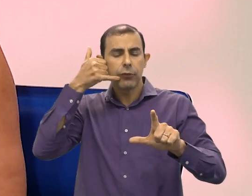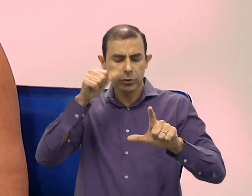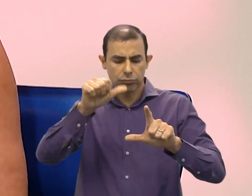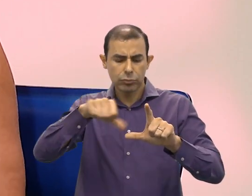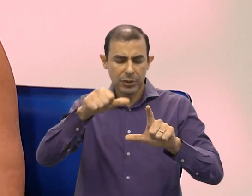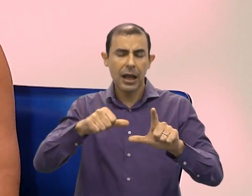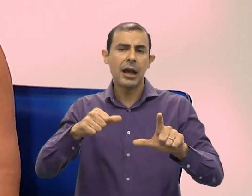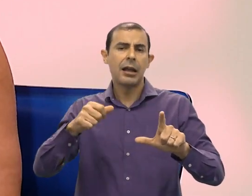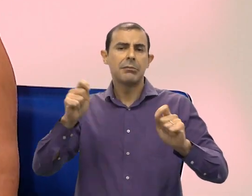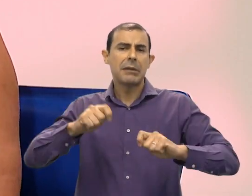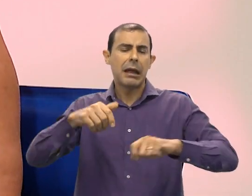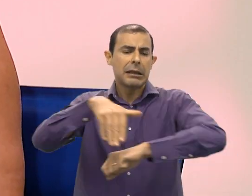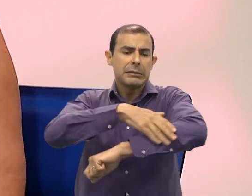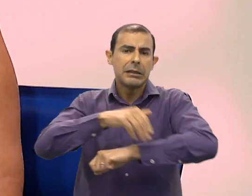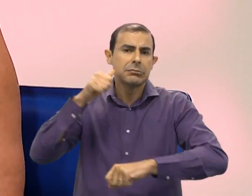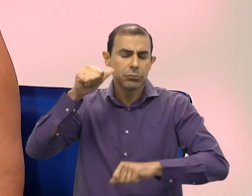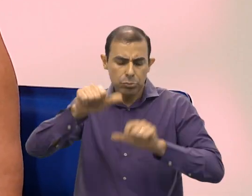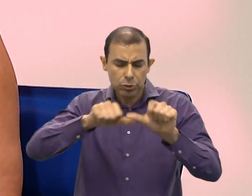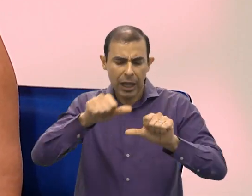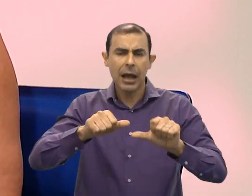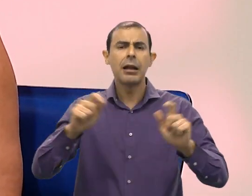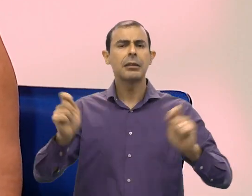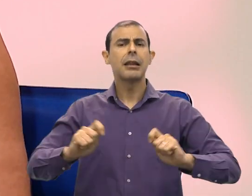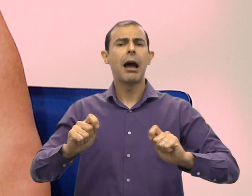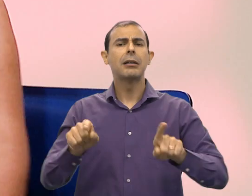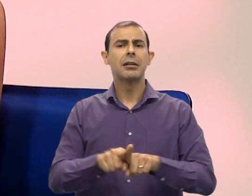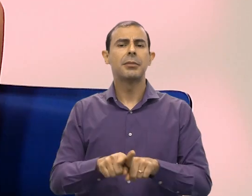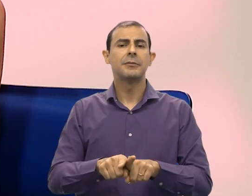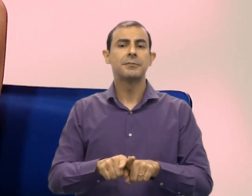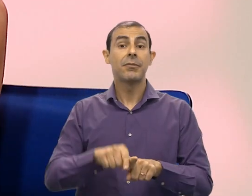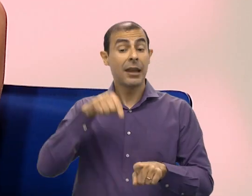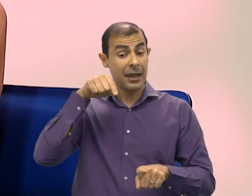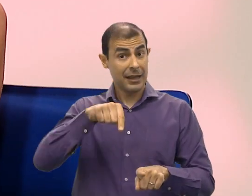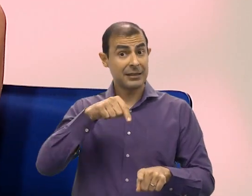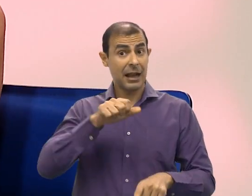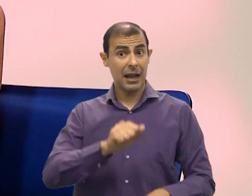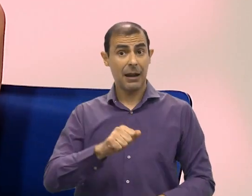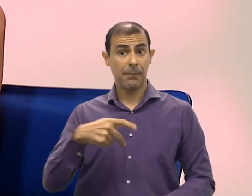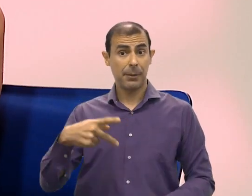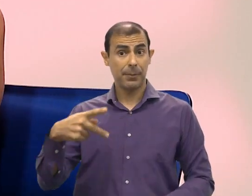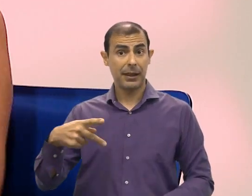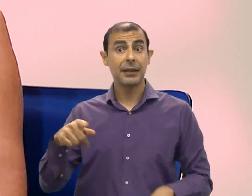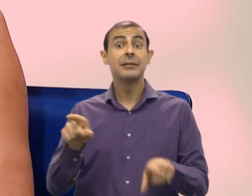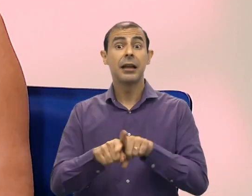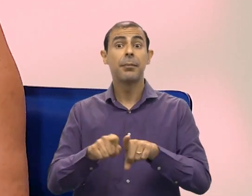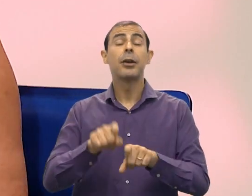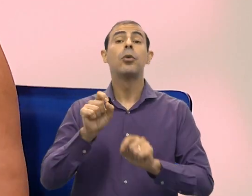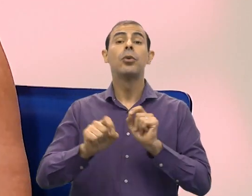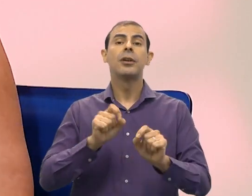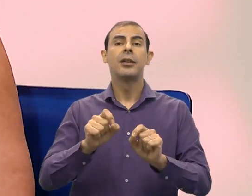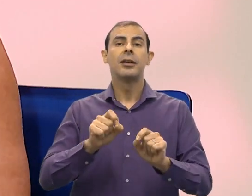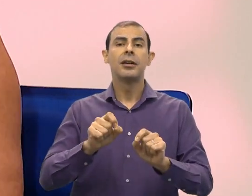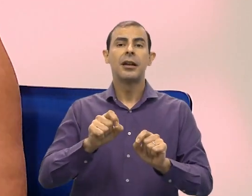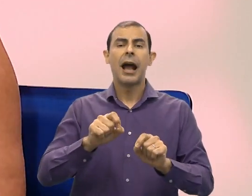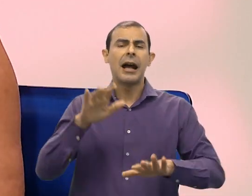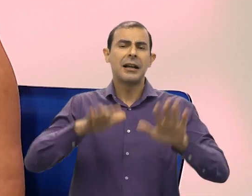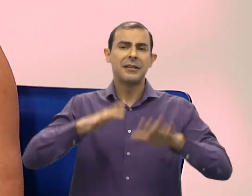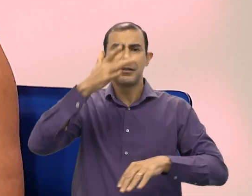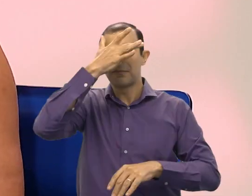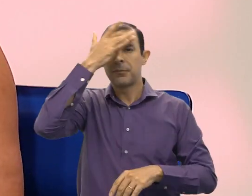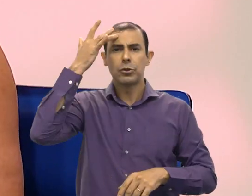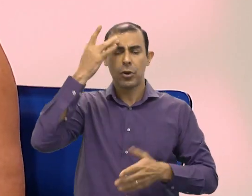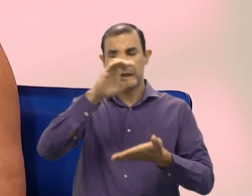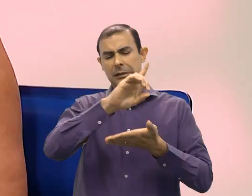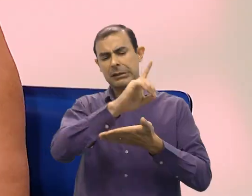atualização rápida de onde você estiver. Outra coisa que também serve esse aplicativo é que aquelas pessoas que precisam pegar alguma declaração,